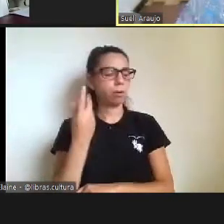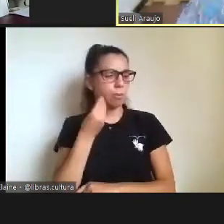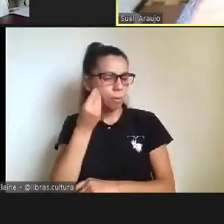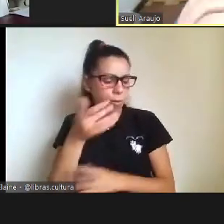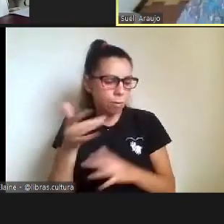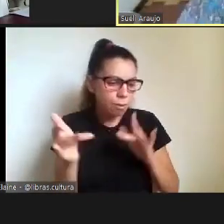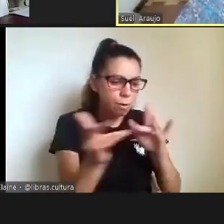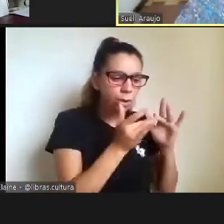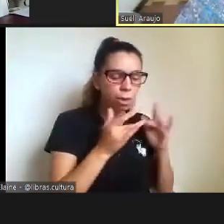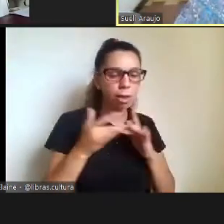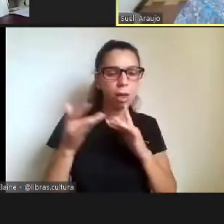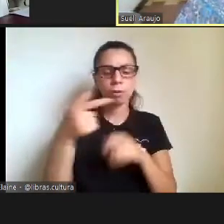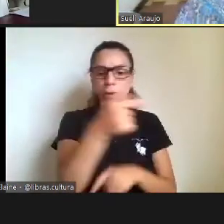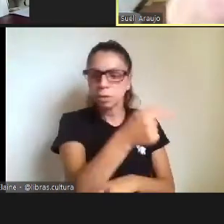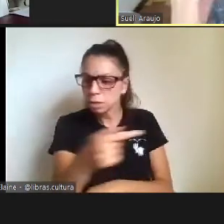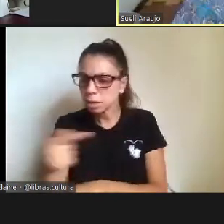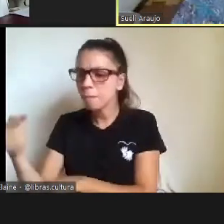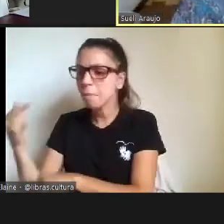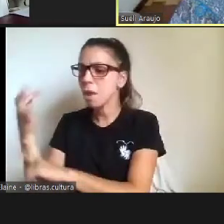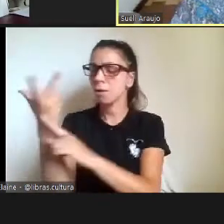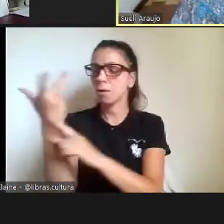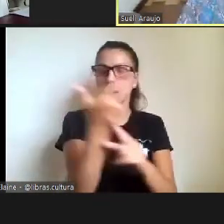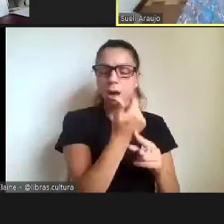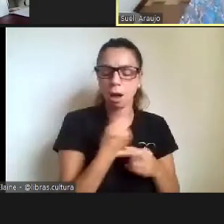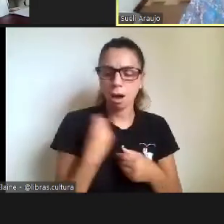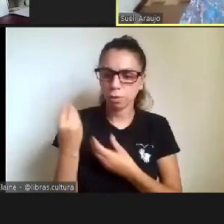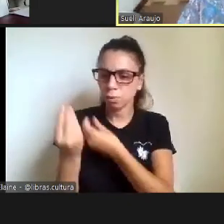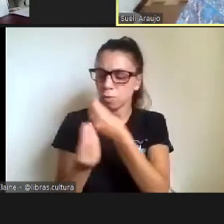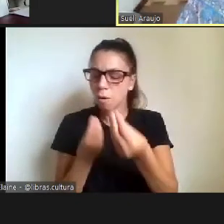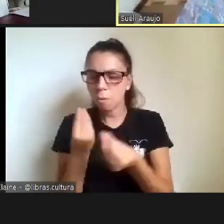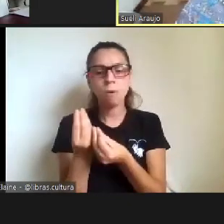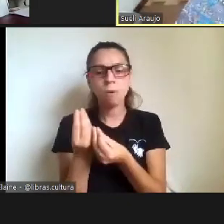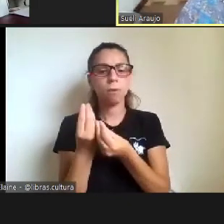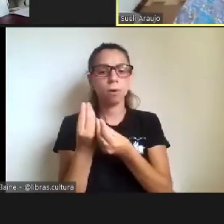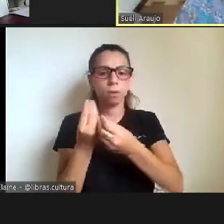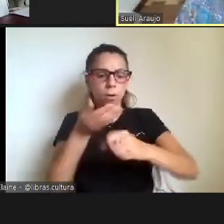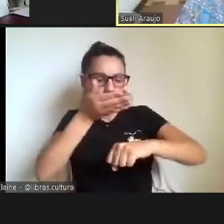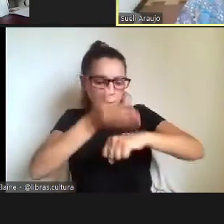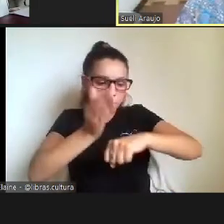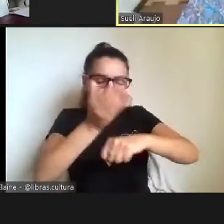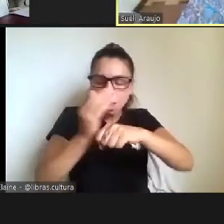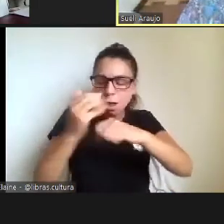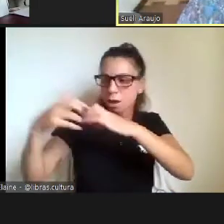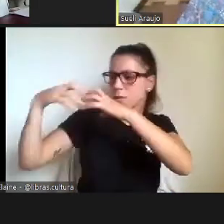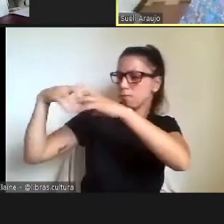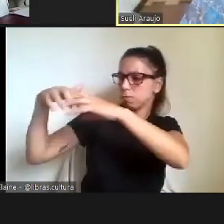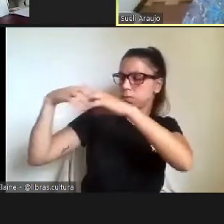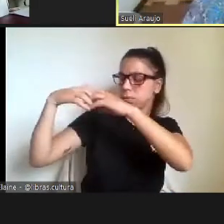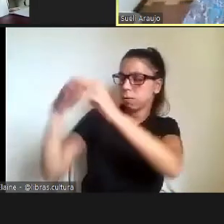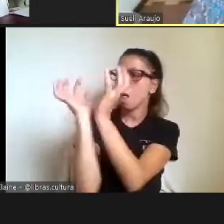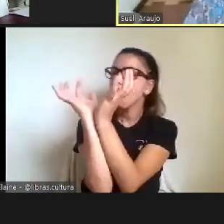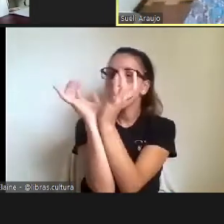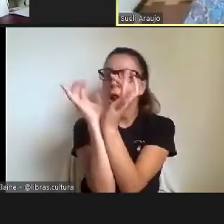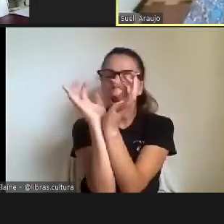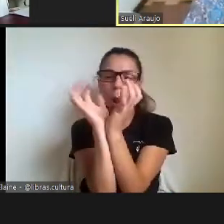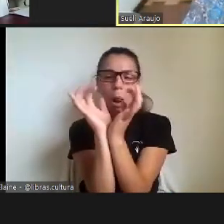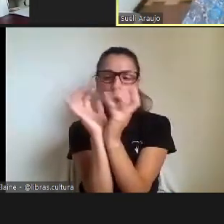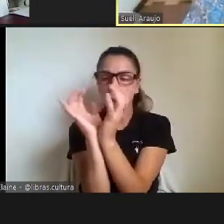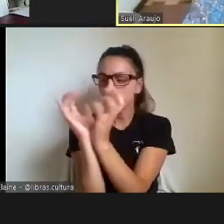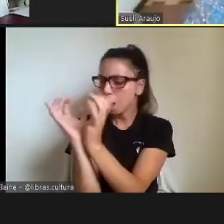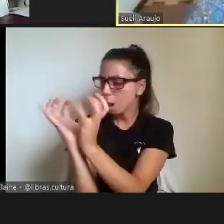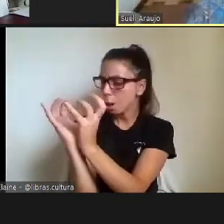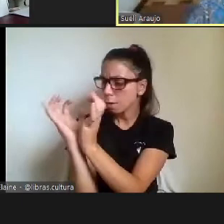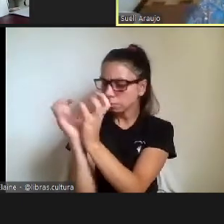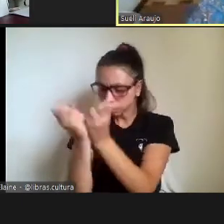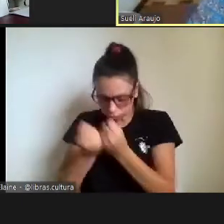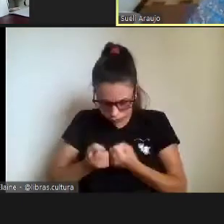A verdade que move, a verdade que move o pensamento, que desloca os campos oficiais do saber para inventar, que não